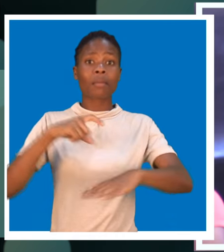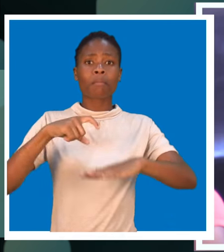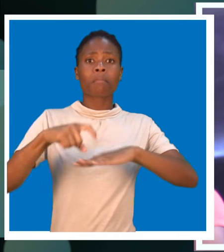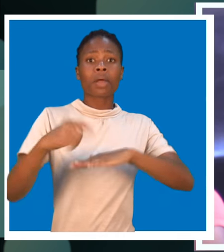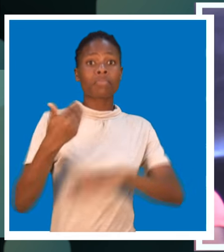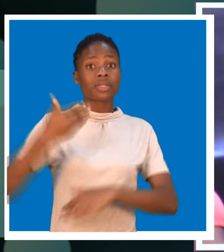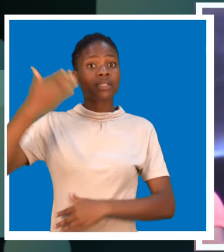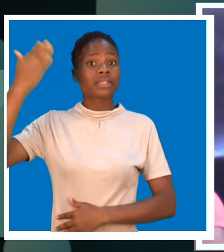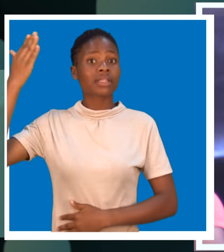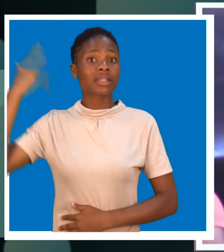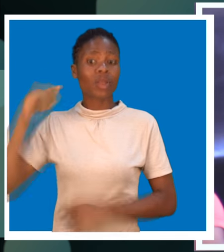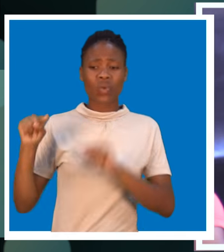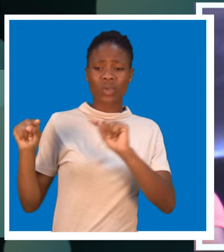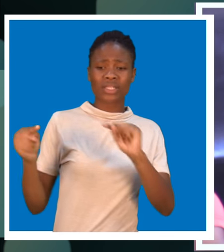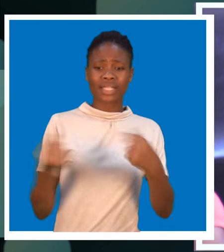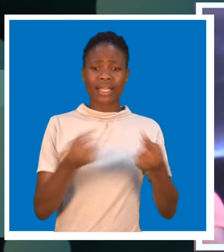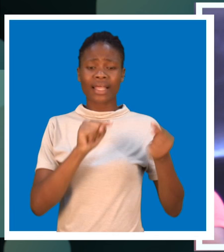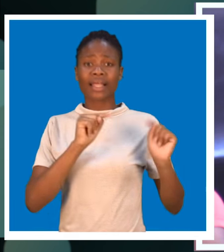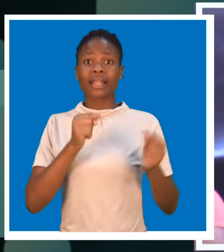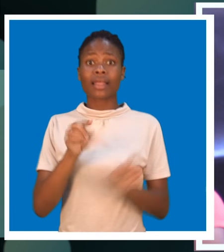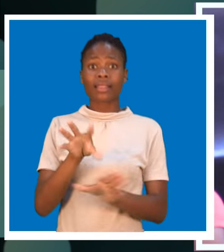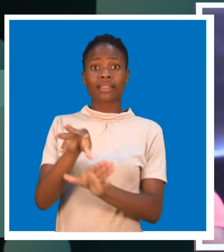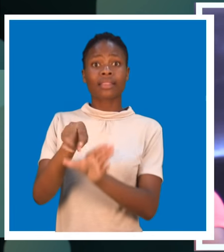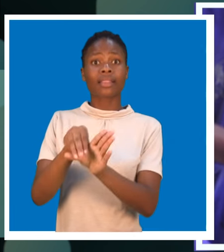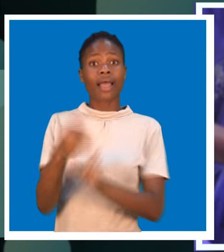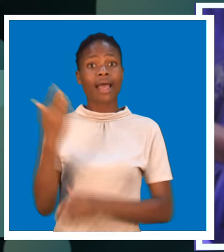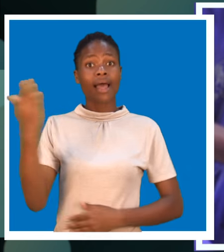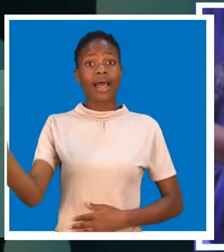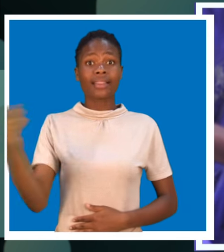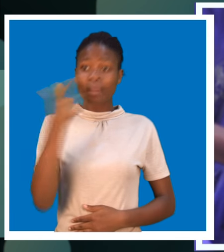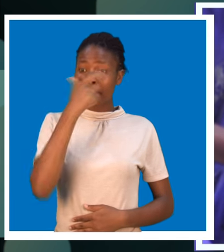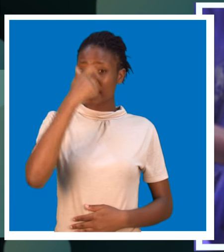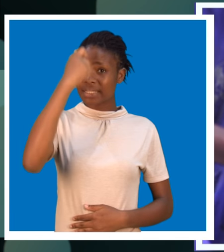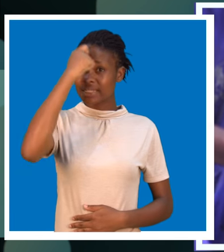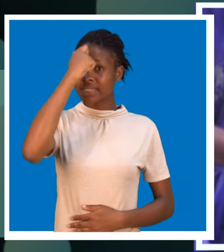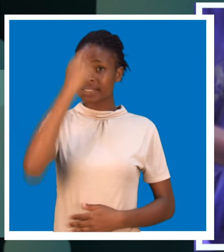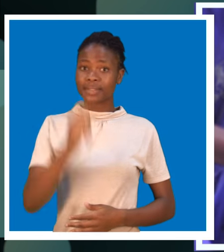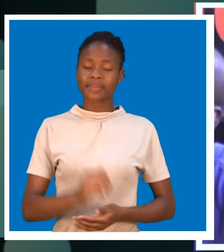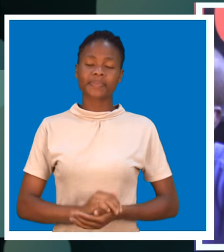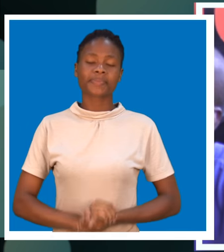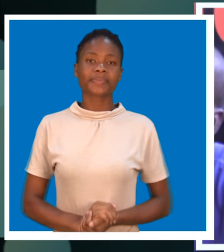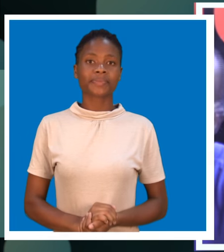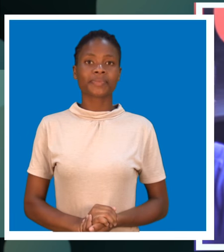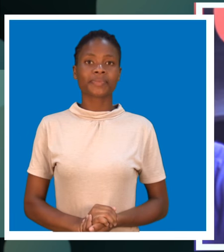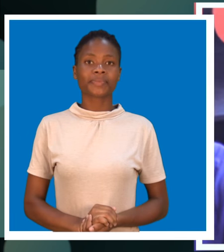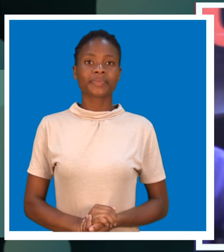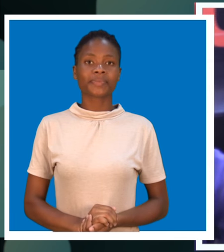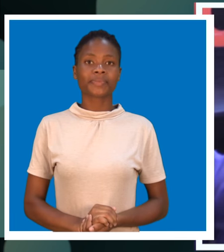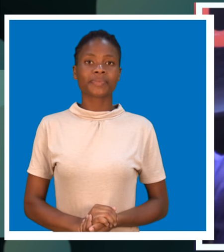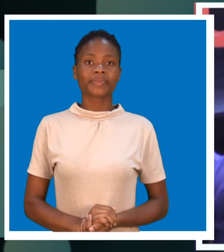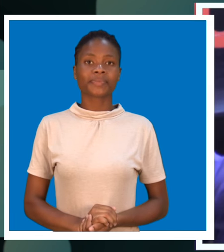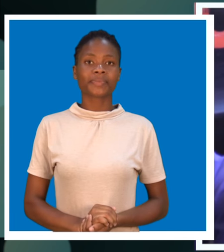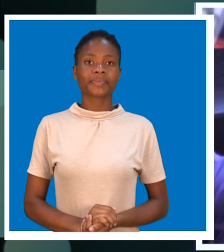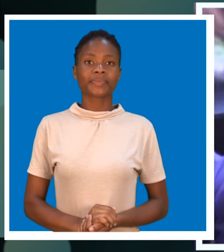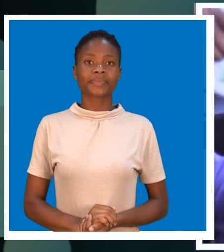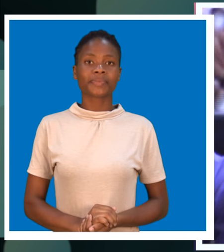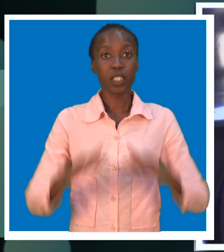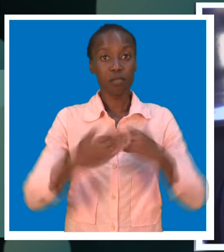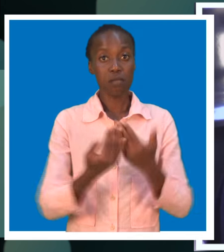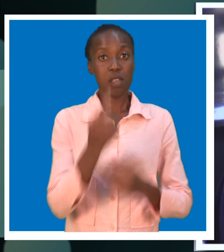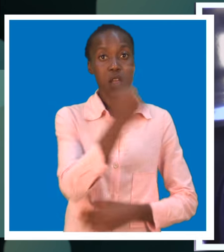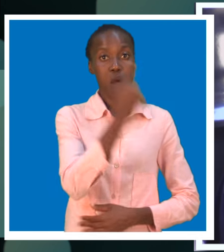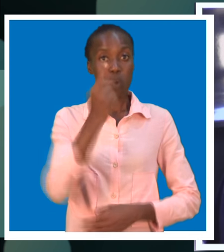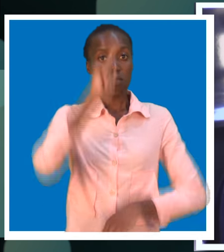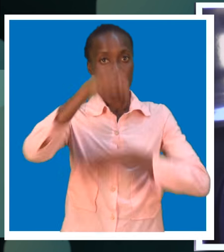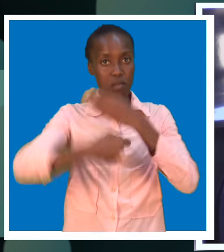passada. Os assaltantes trocaram acusações sobre seu envolvimento no crime. Entre eles está um militar do quartel-general.